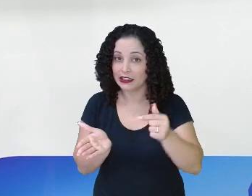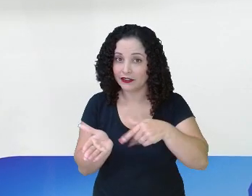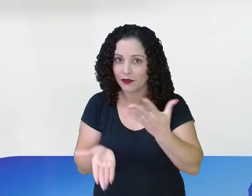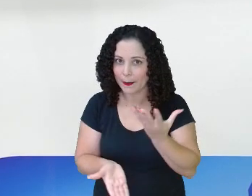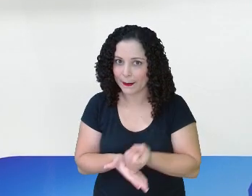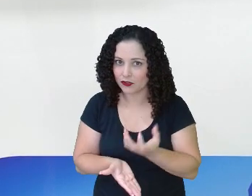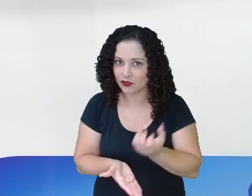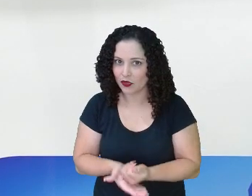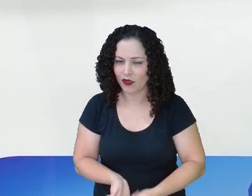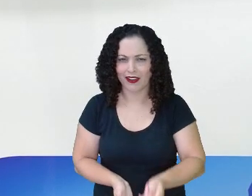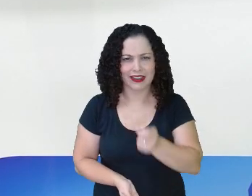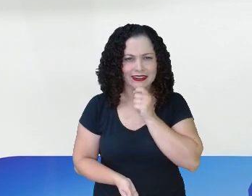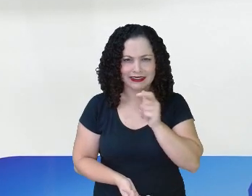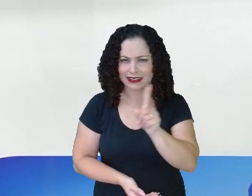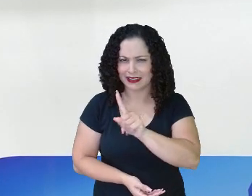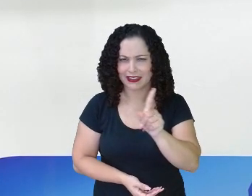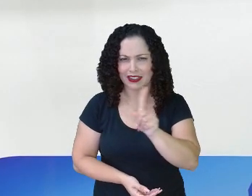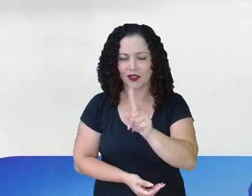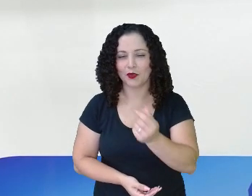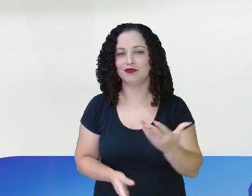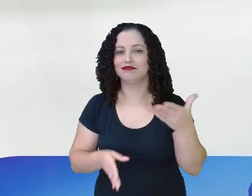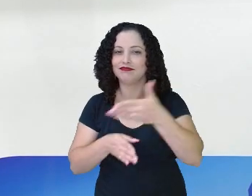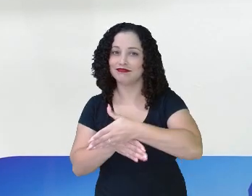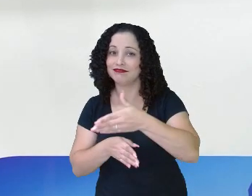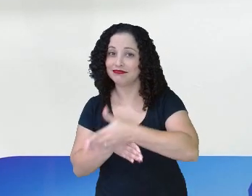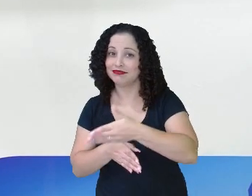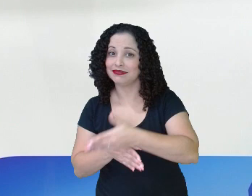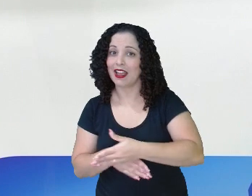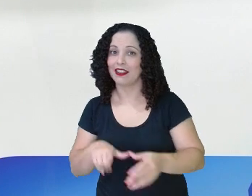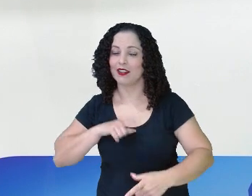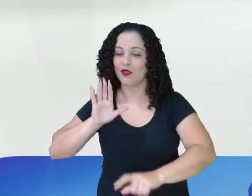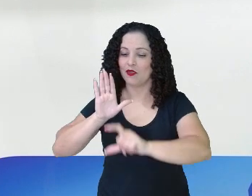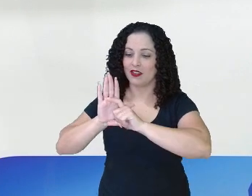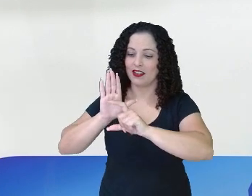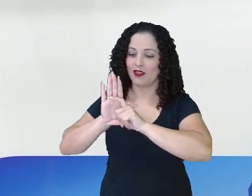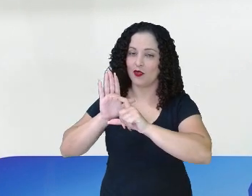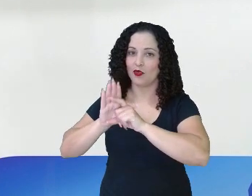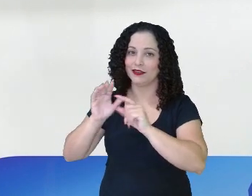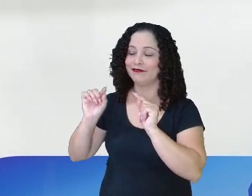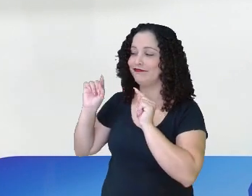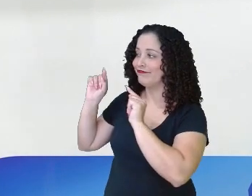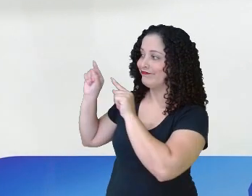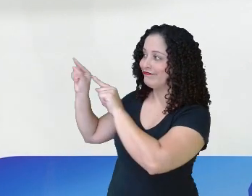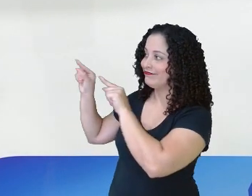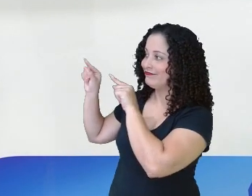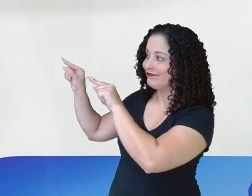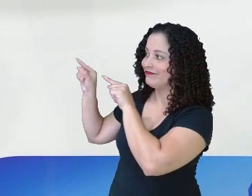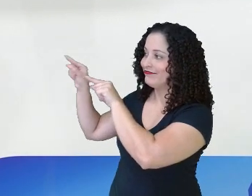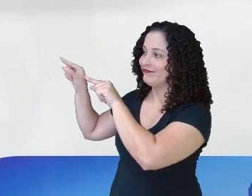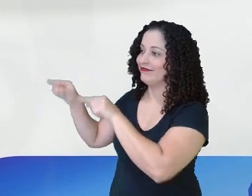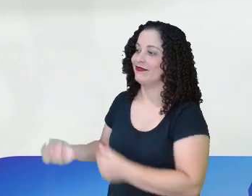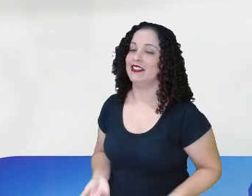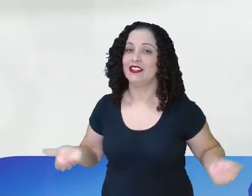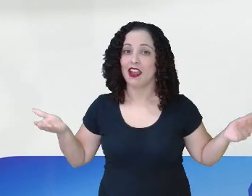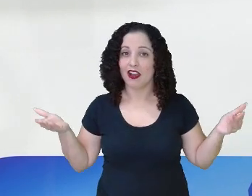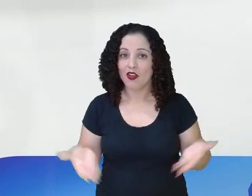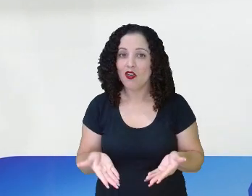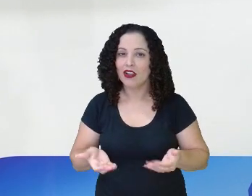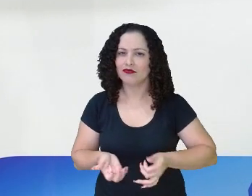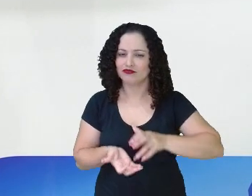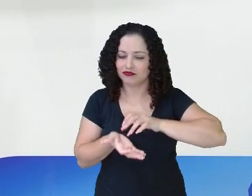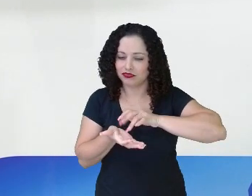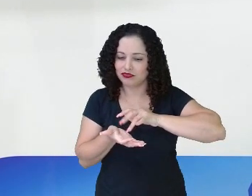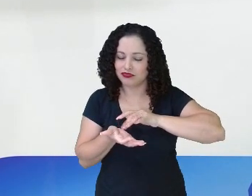Recife? Ainda não? Acesse o QR Code que vai aparecer na sua telinha e já começa a mandar o teu recadinho para